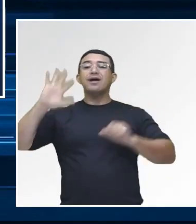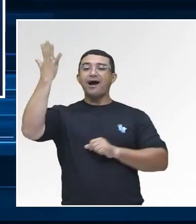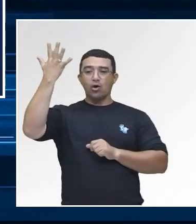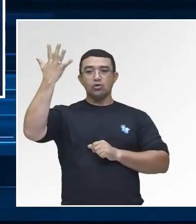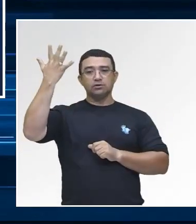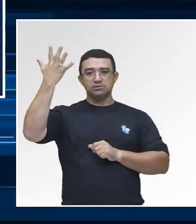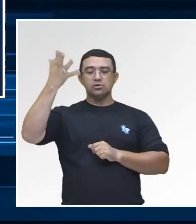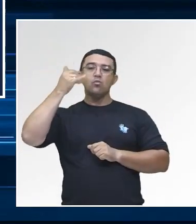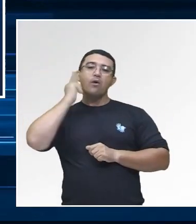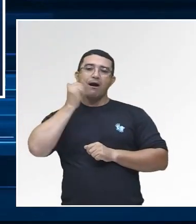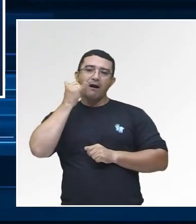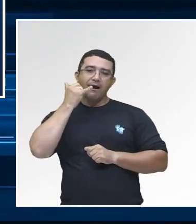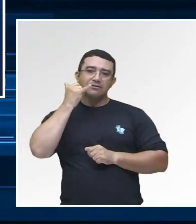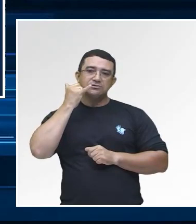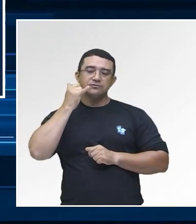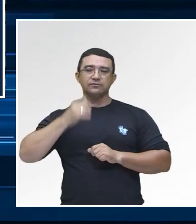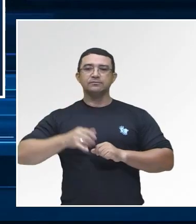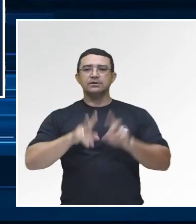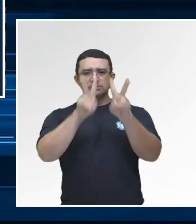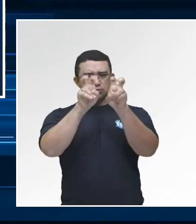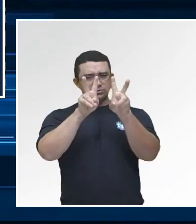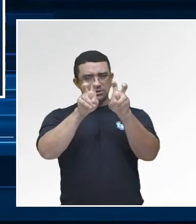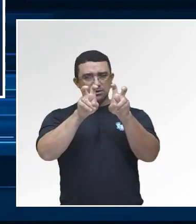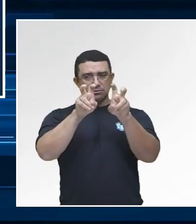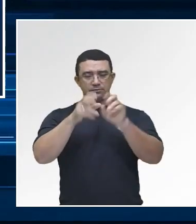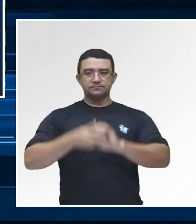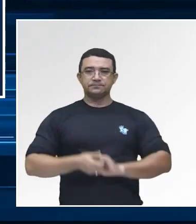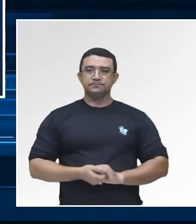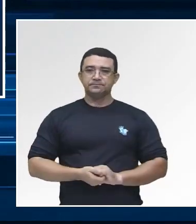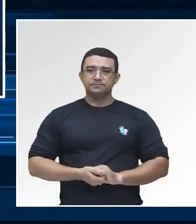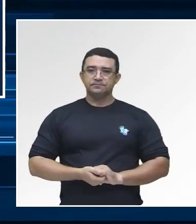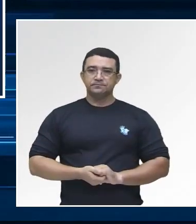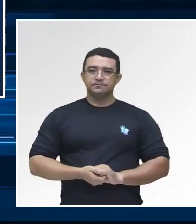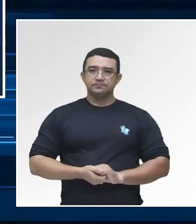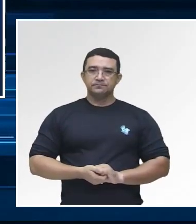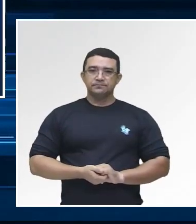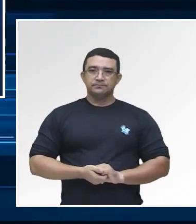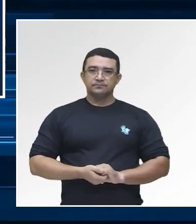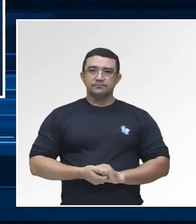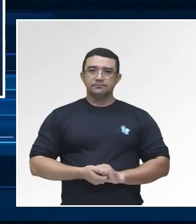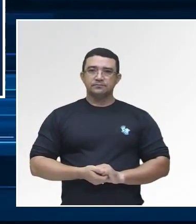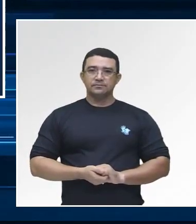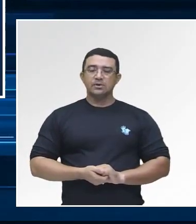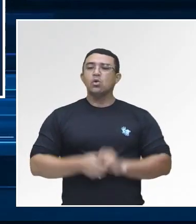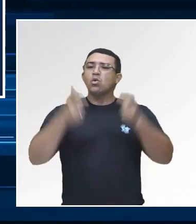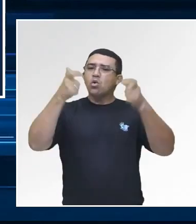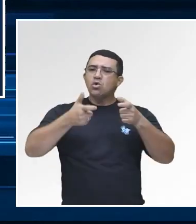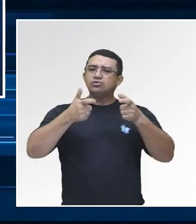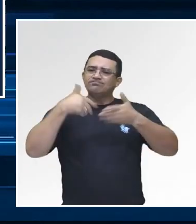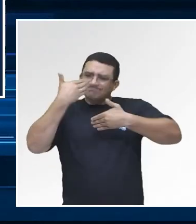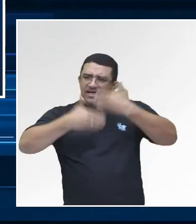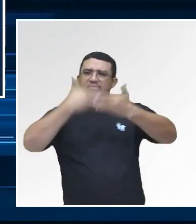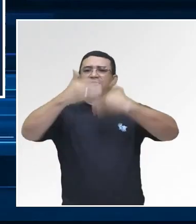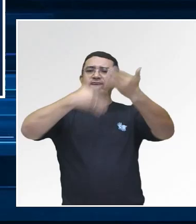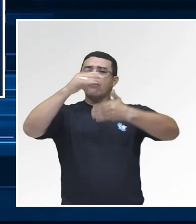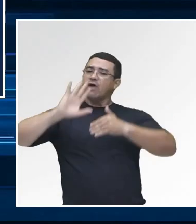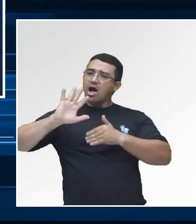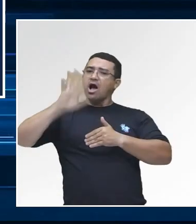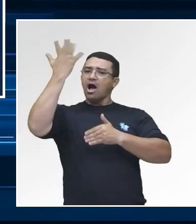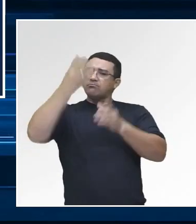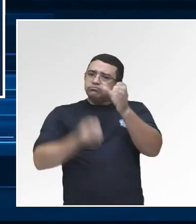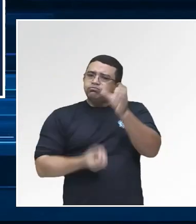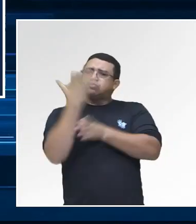as narrativas, as tramas, os acontecimentos, onde ele se desenvolve. Então,